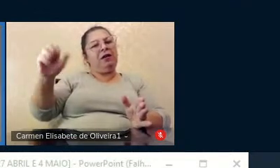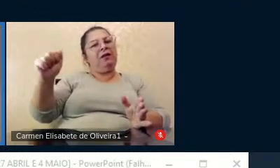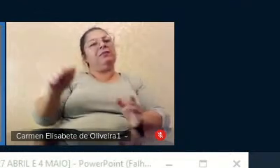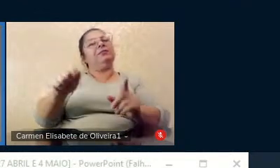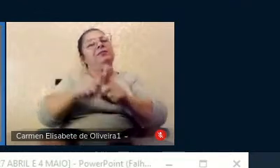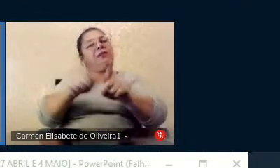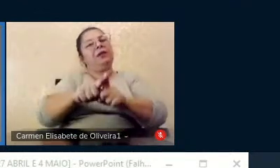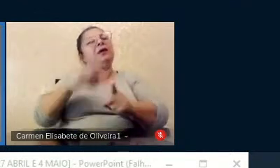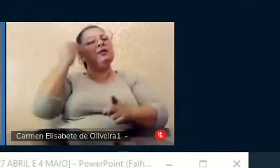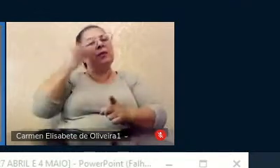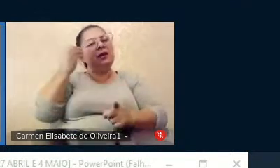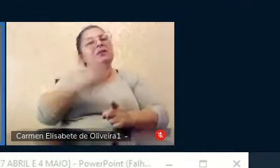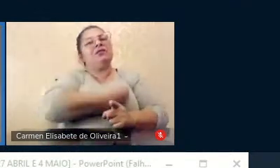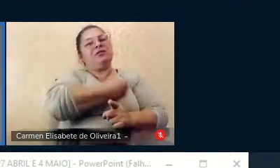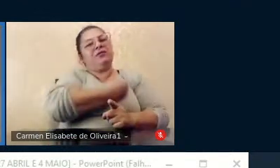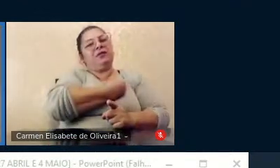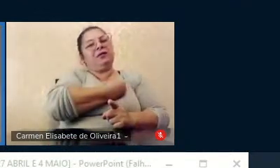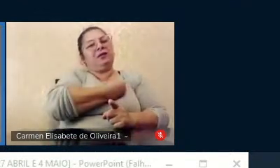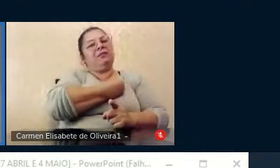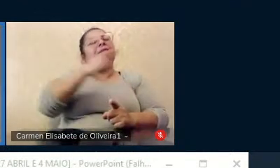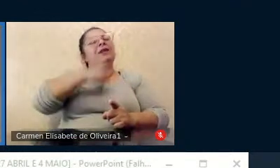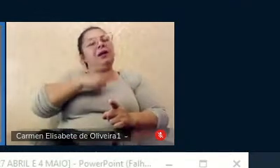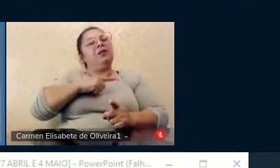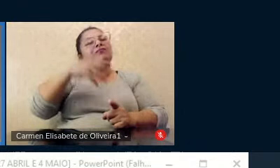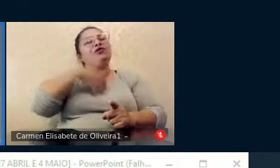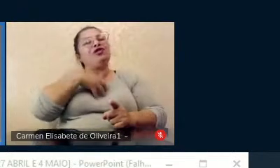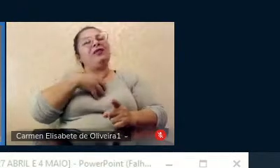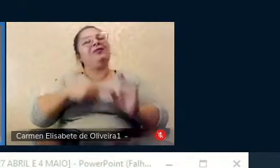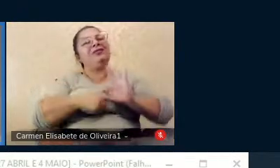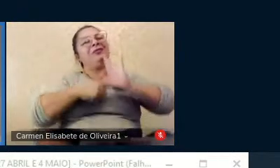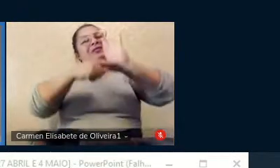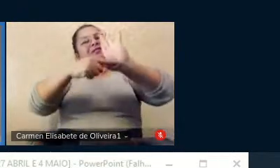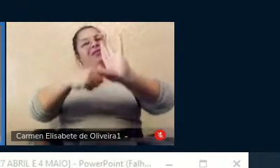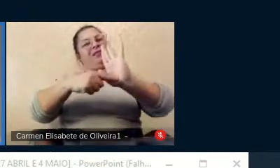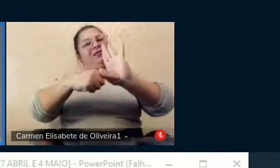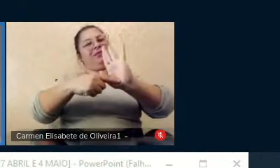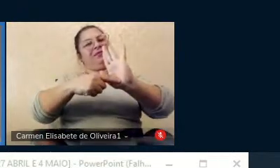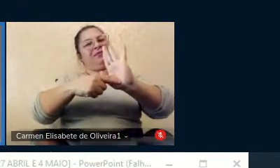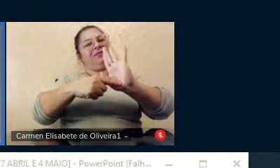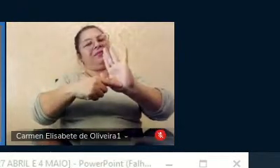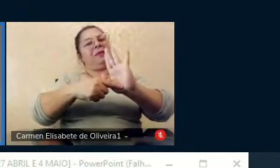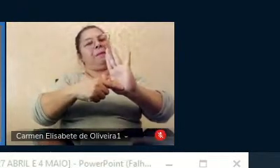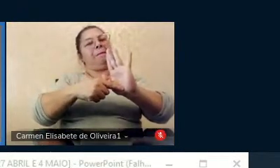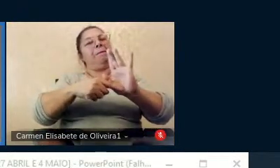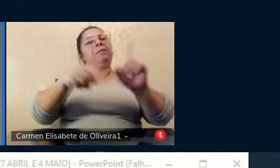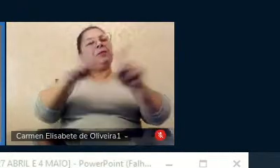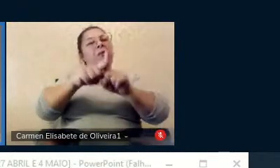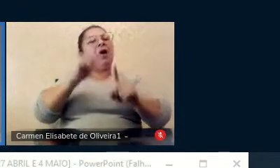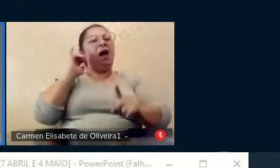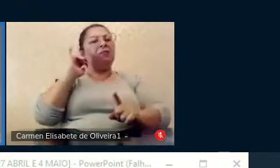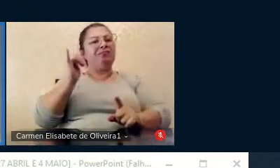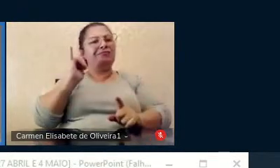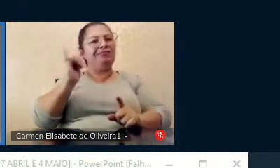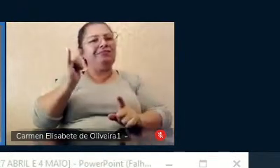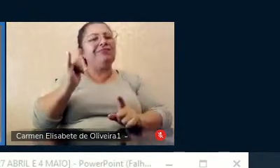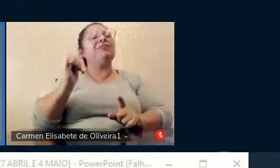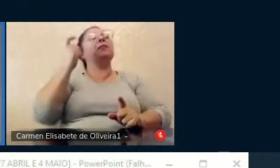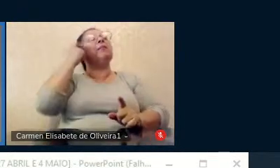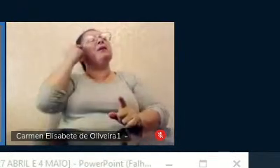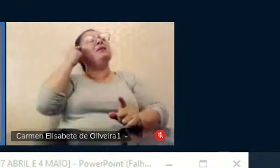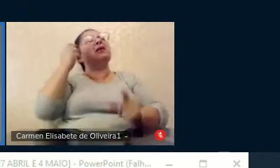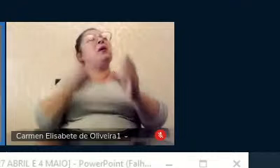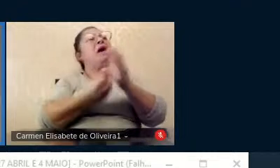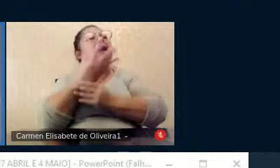experiências de vida, que tem a função estética. Ele traz também aquela narrativa pensando em criar uma